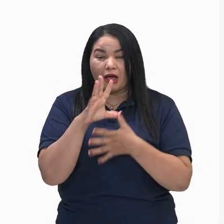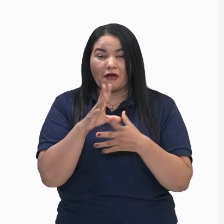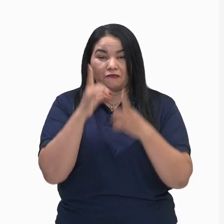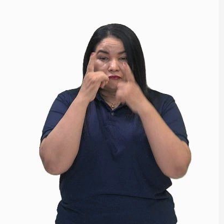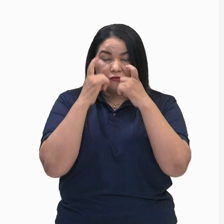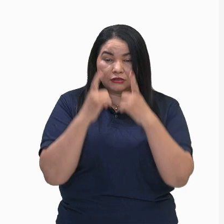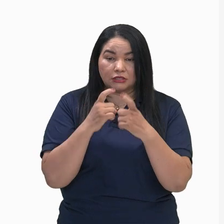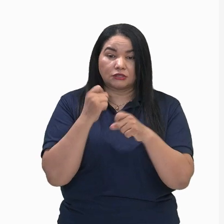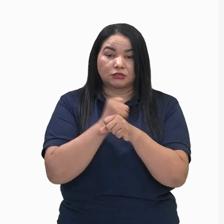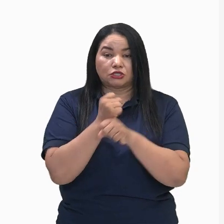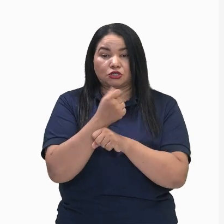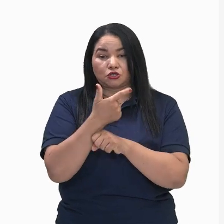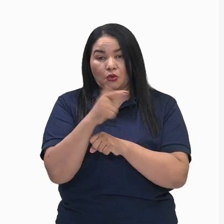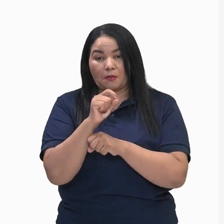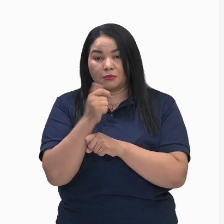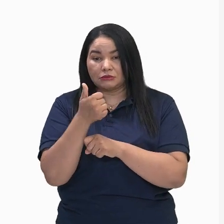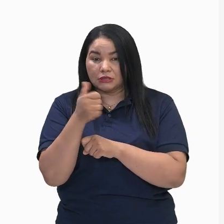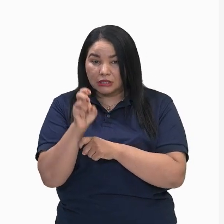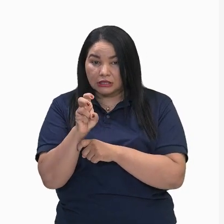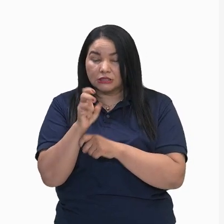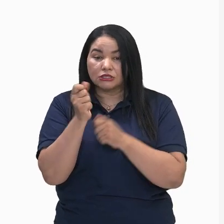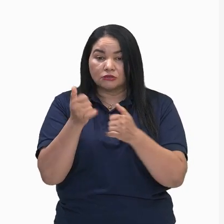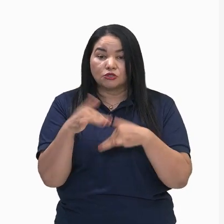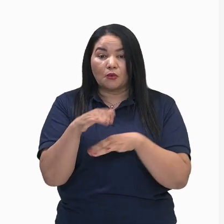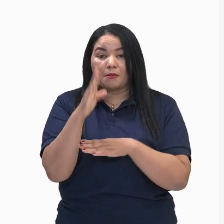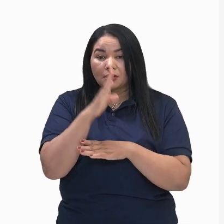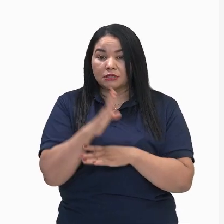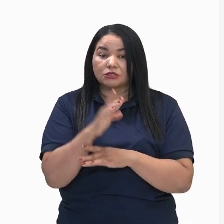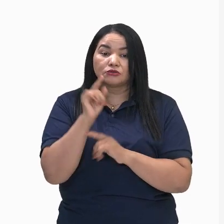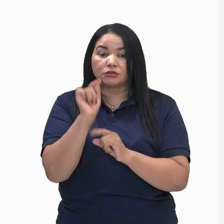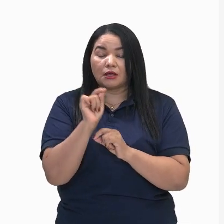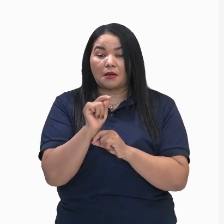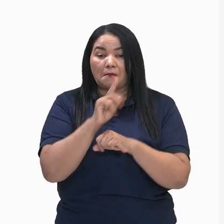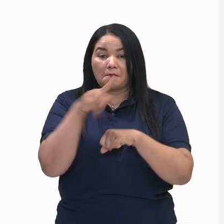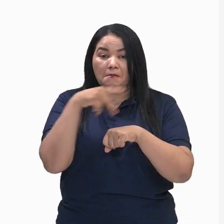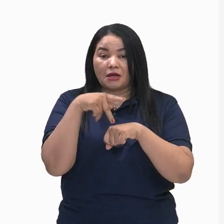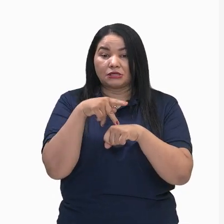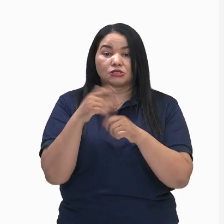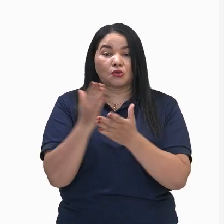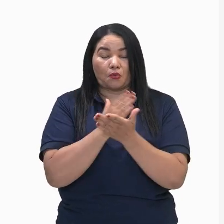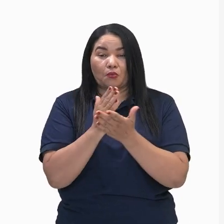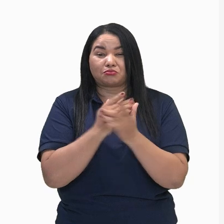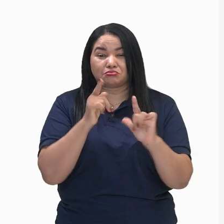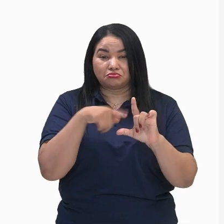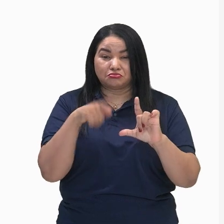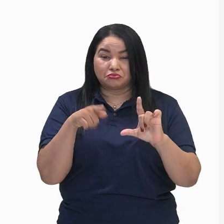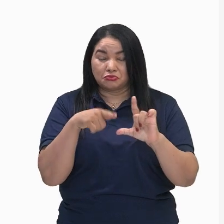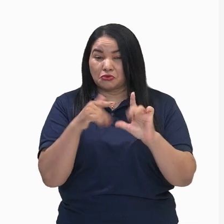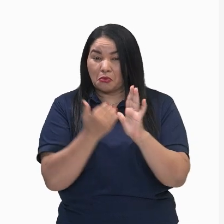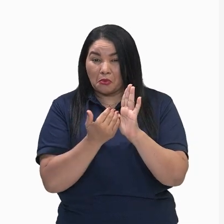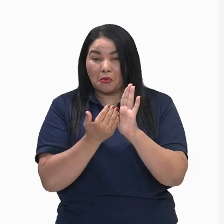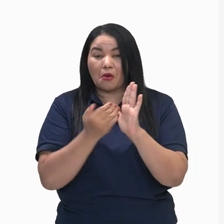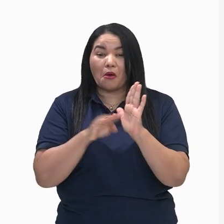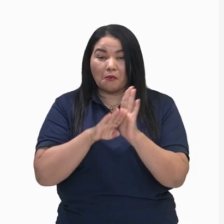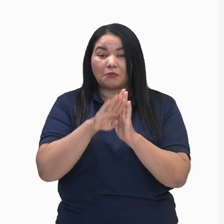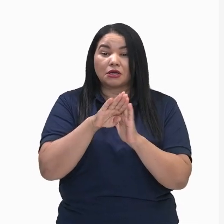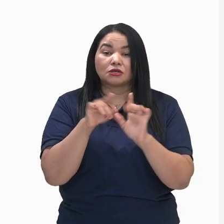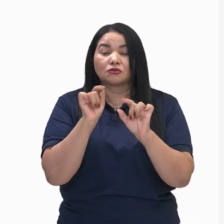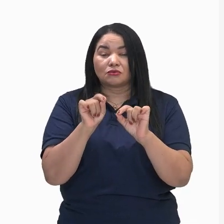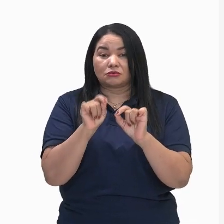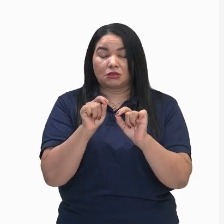de 2015 indicam que o Brasil está entre os países com maior índice de homicídios